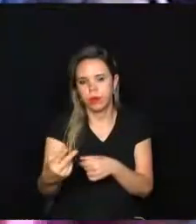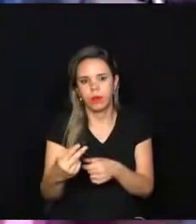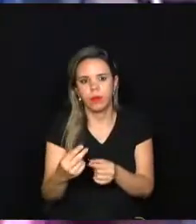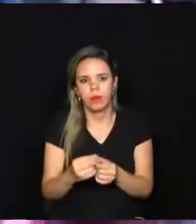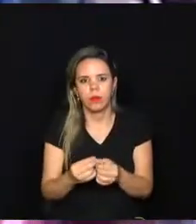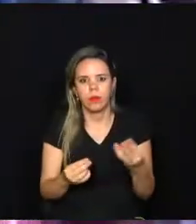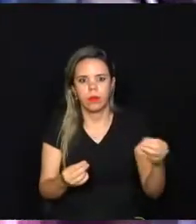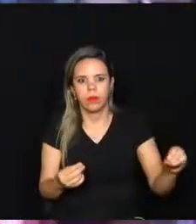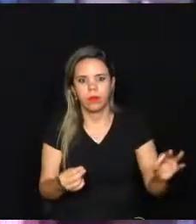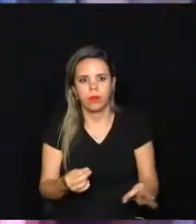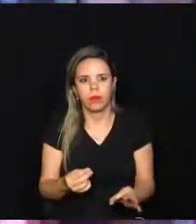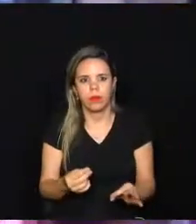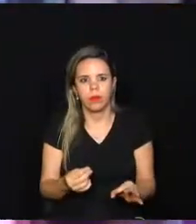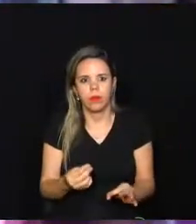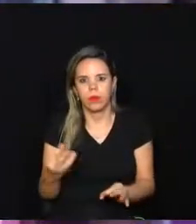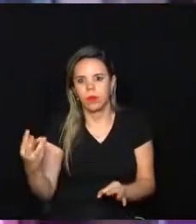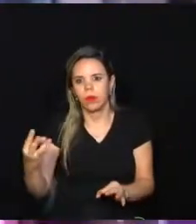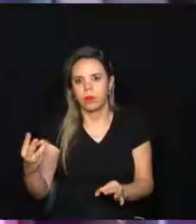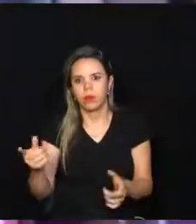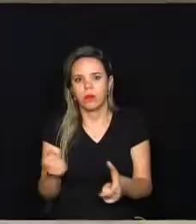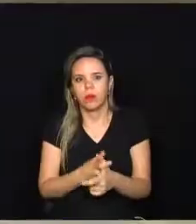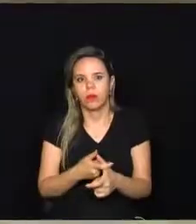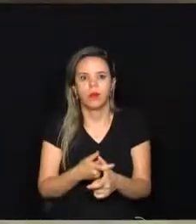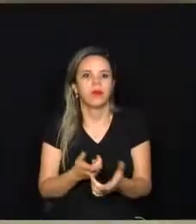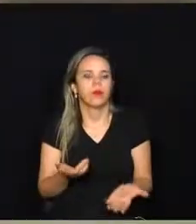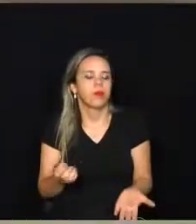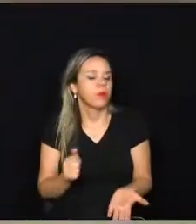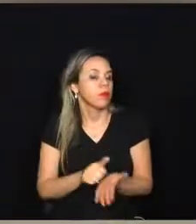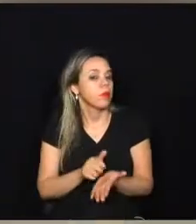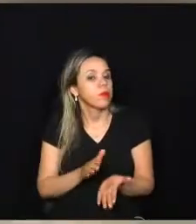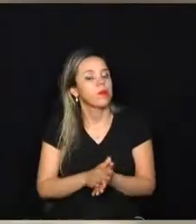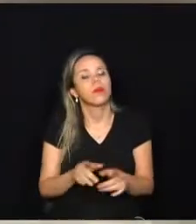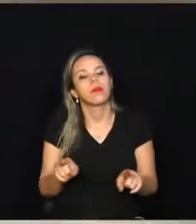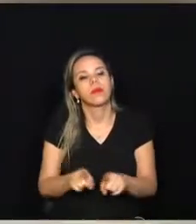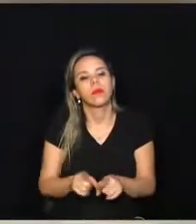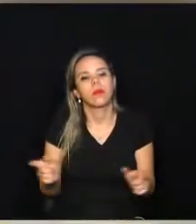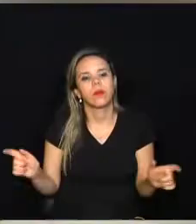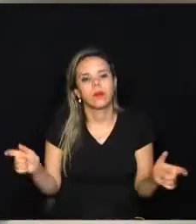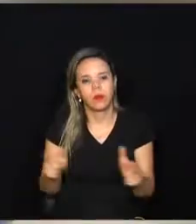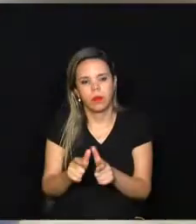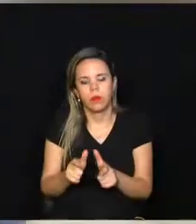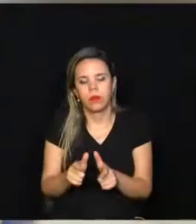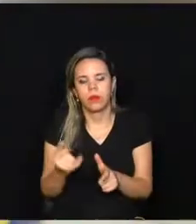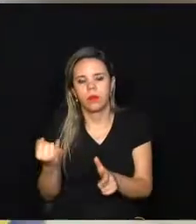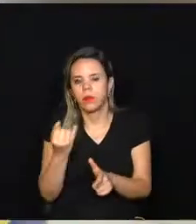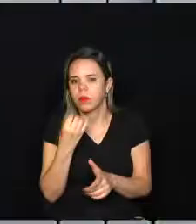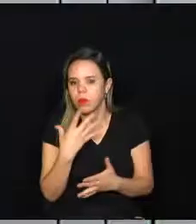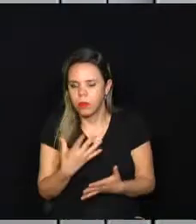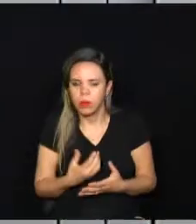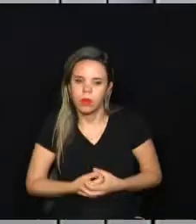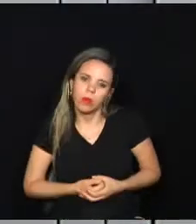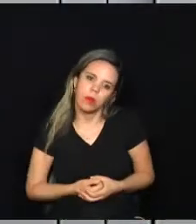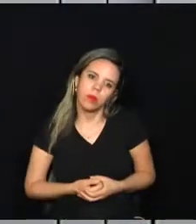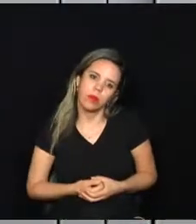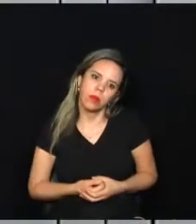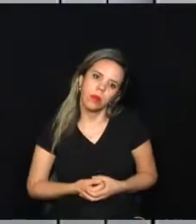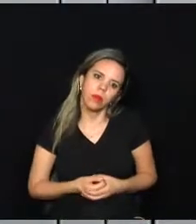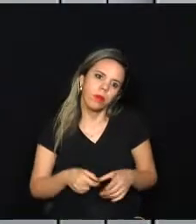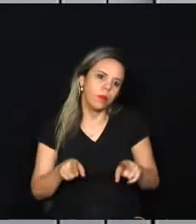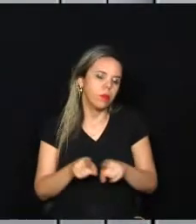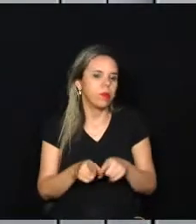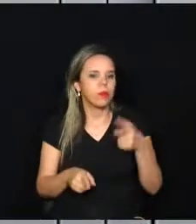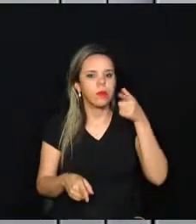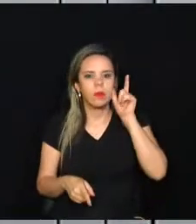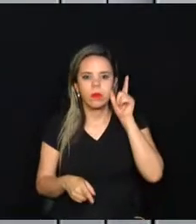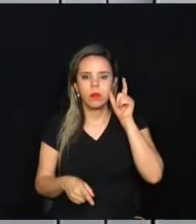e 30% na terceira infração. Então hoje essa é uma redução muito representativa. E também ontem,